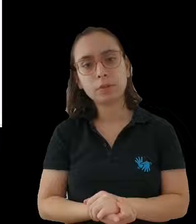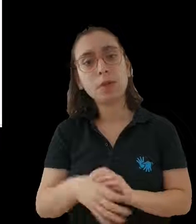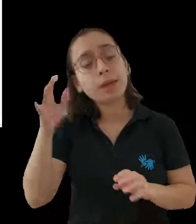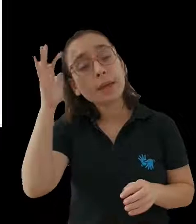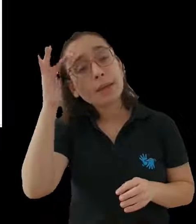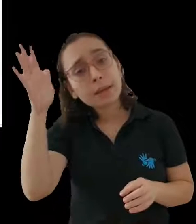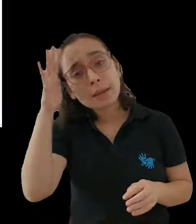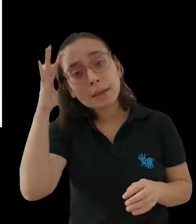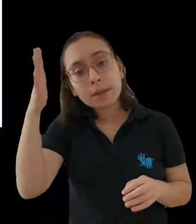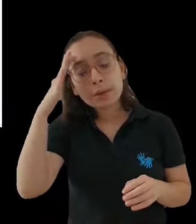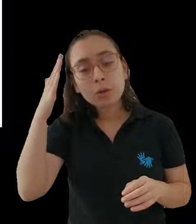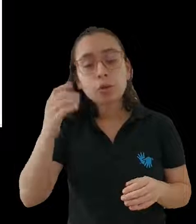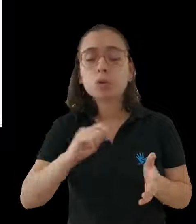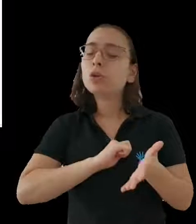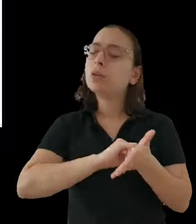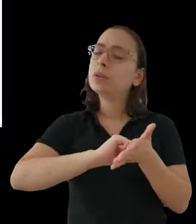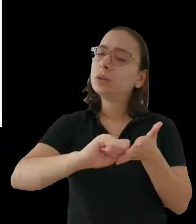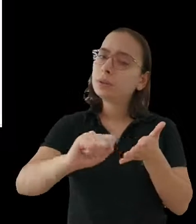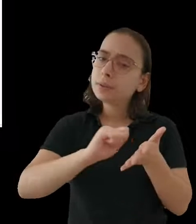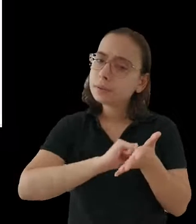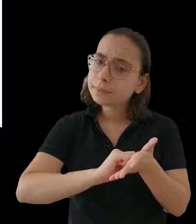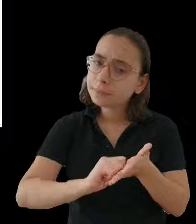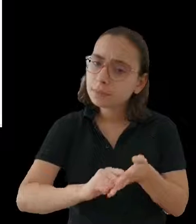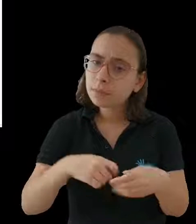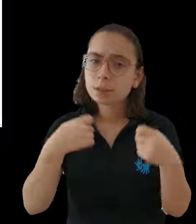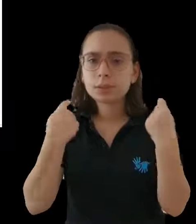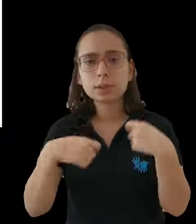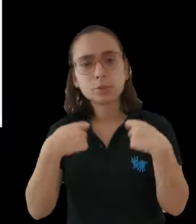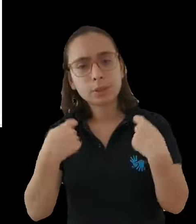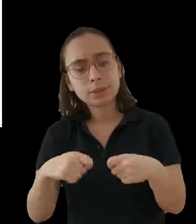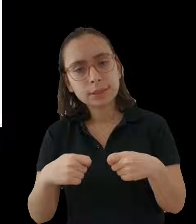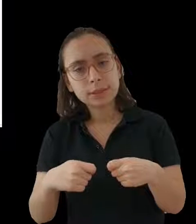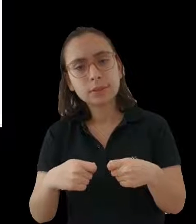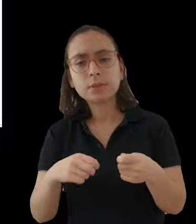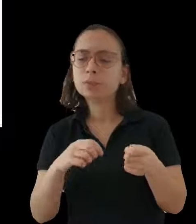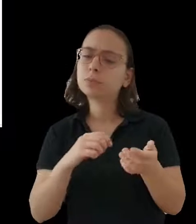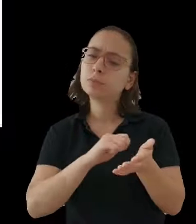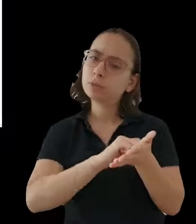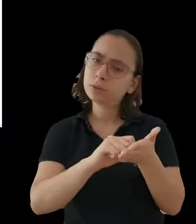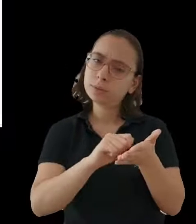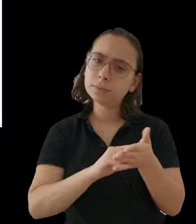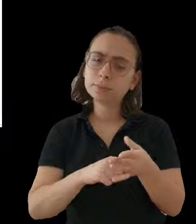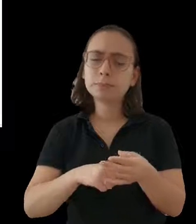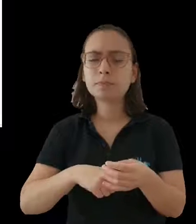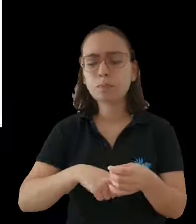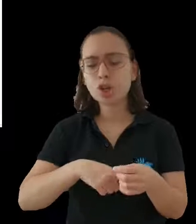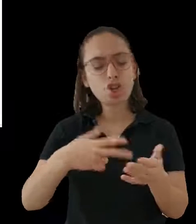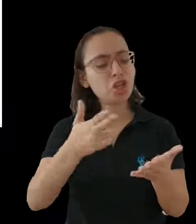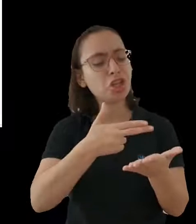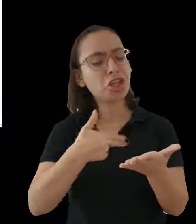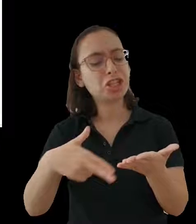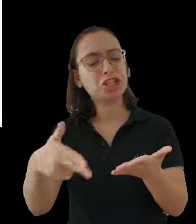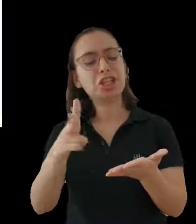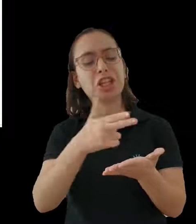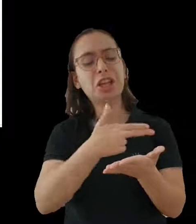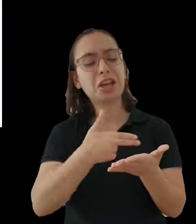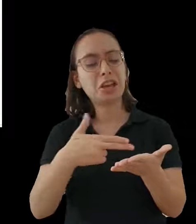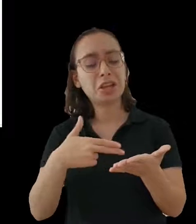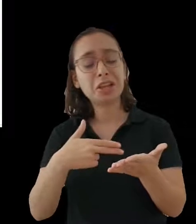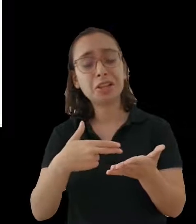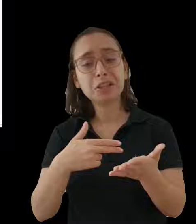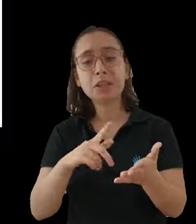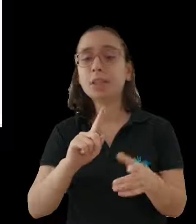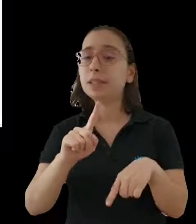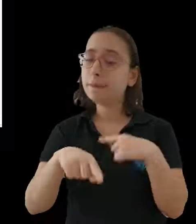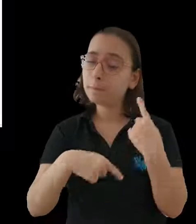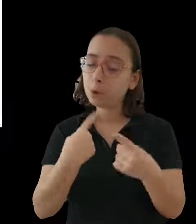Então imaginem qual é o roteiro, o que vocês precisam para o roteiro E aí desenhem, rascunhem